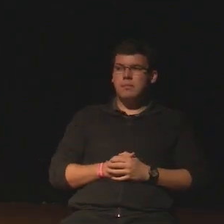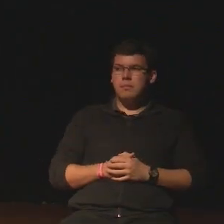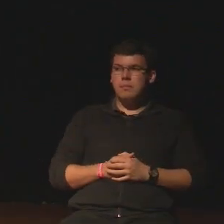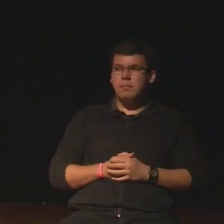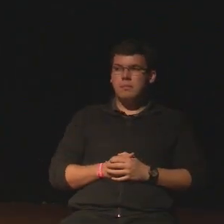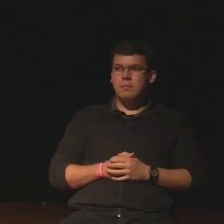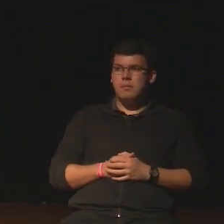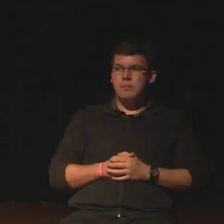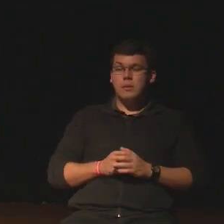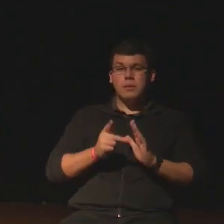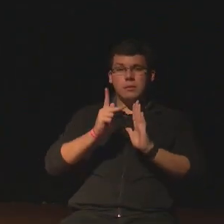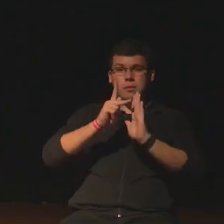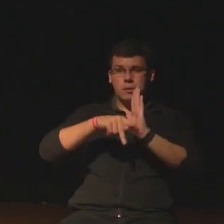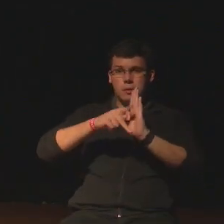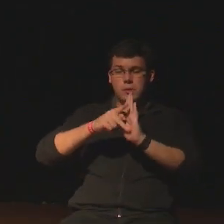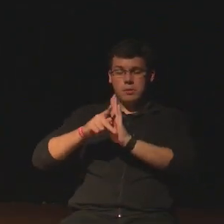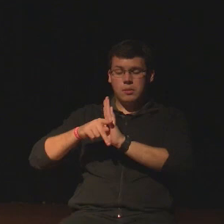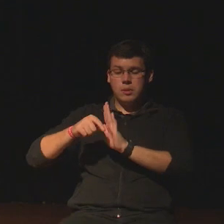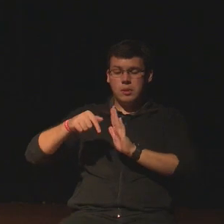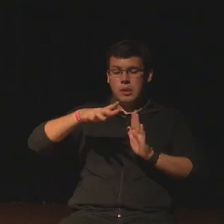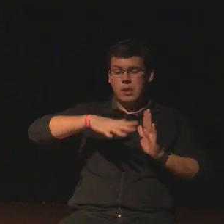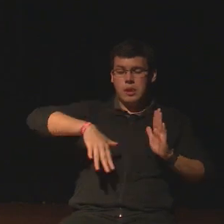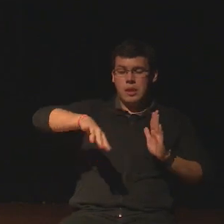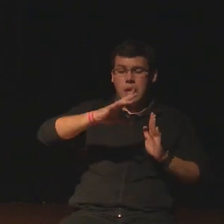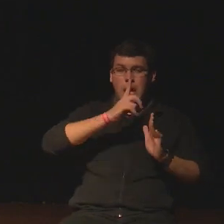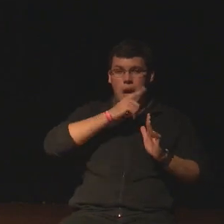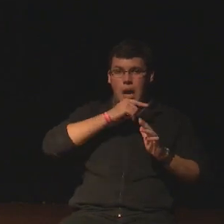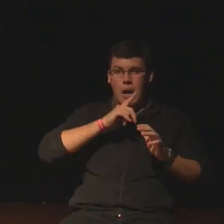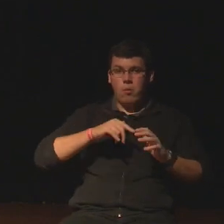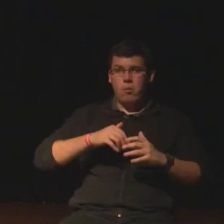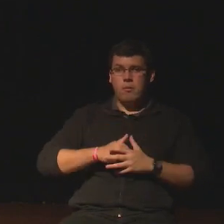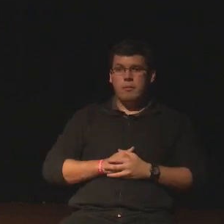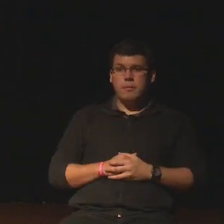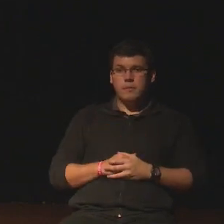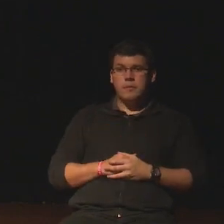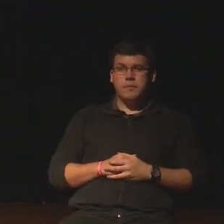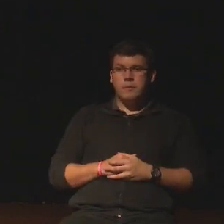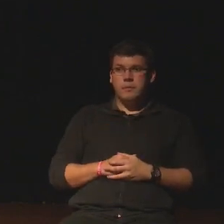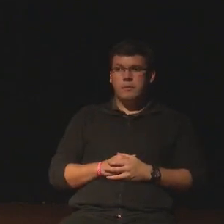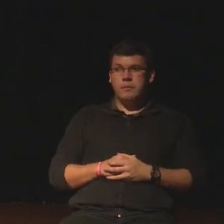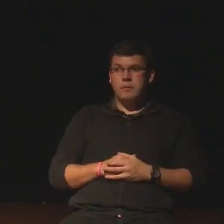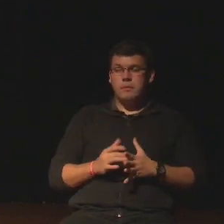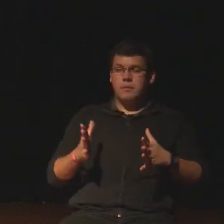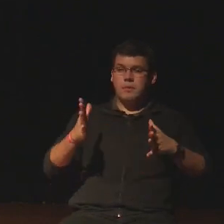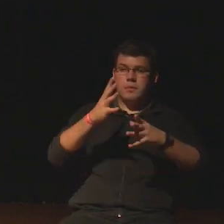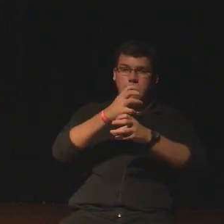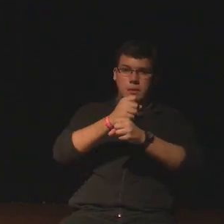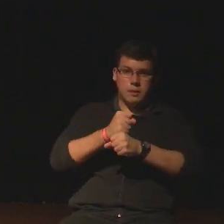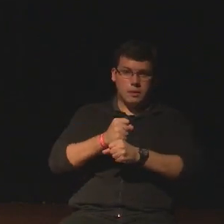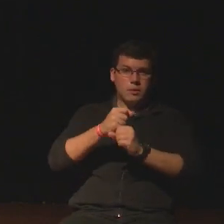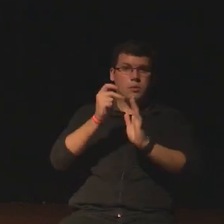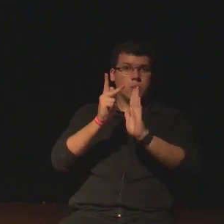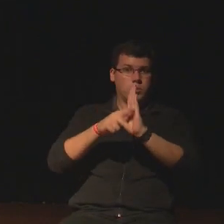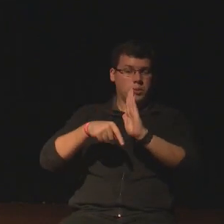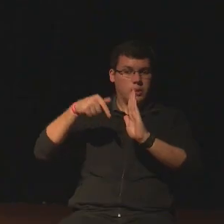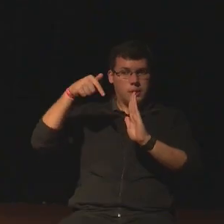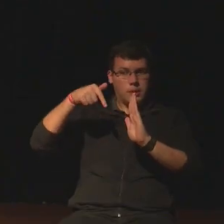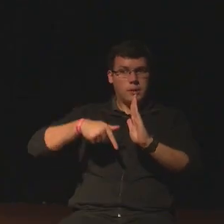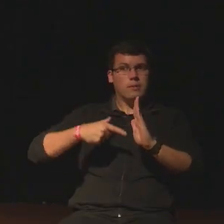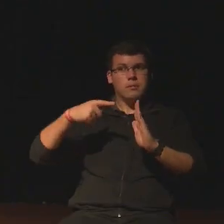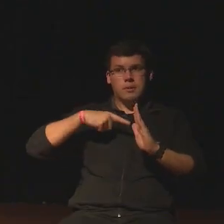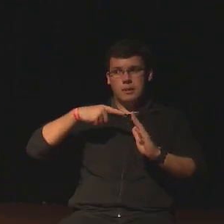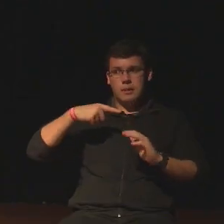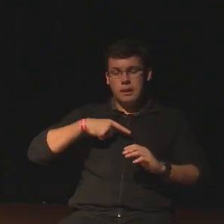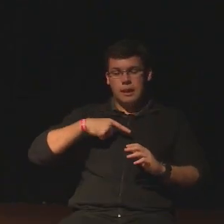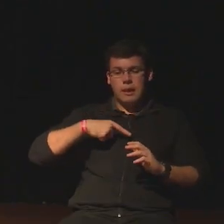de bacia aqui desse trecho, então, integrando até a chegada do projeto daqui. Então, existe um fluxo